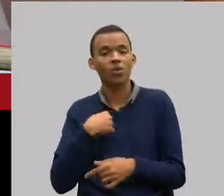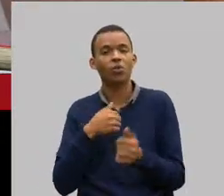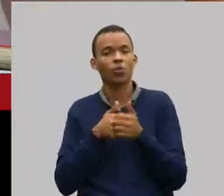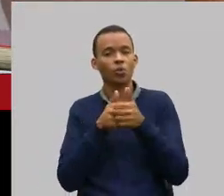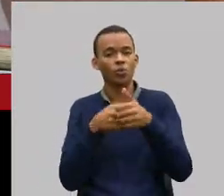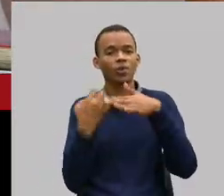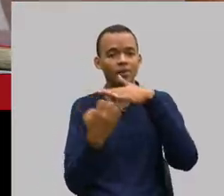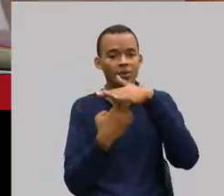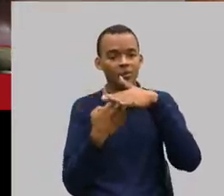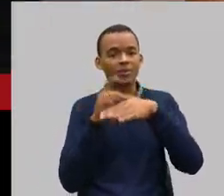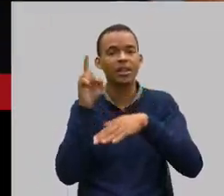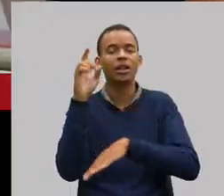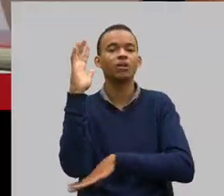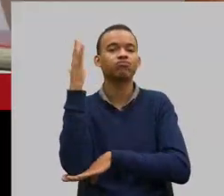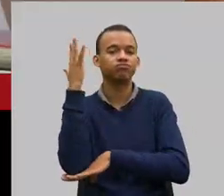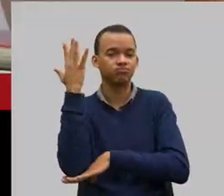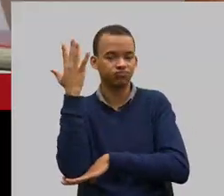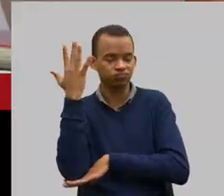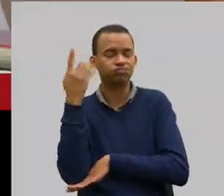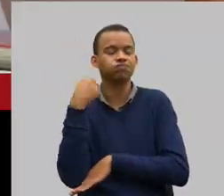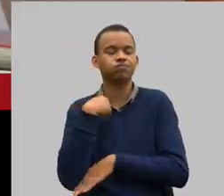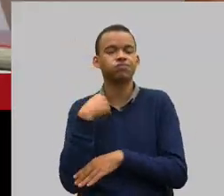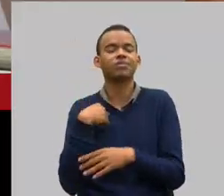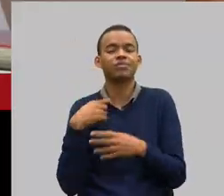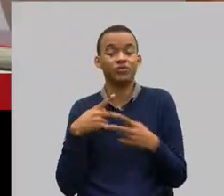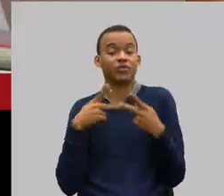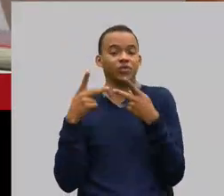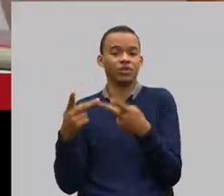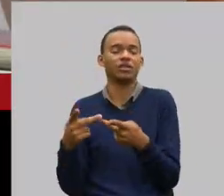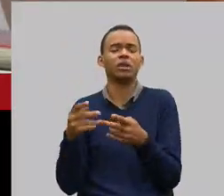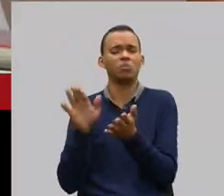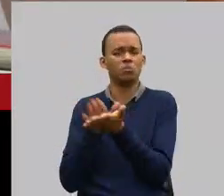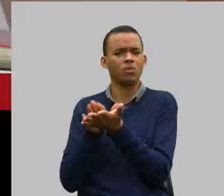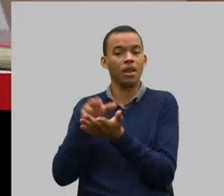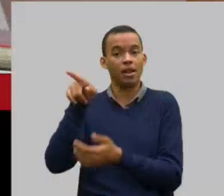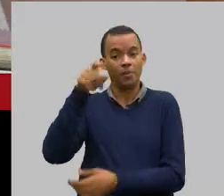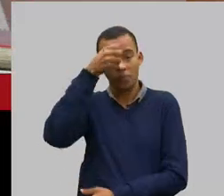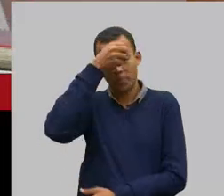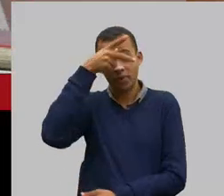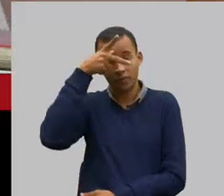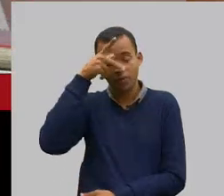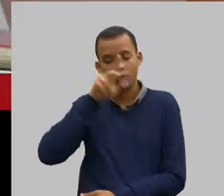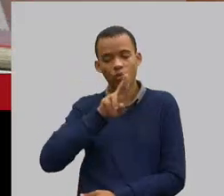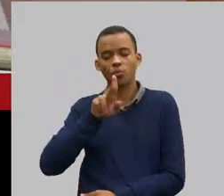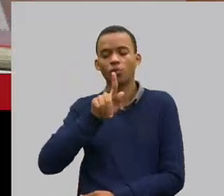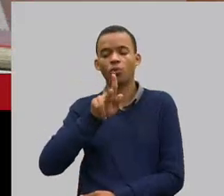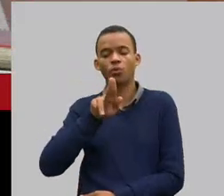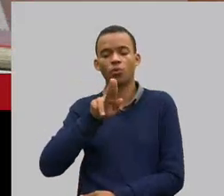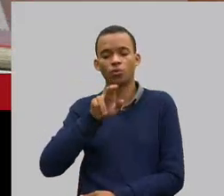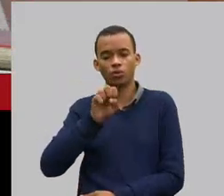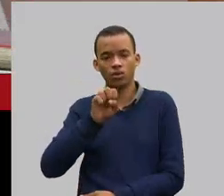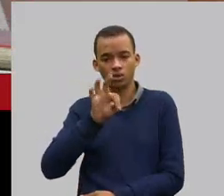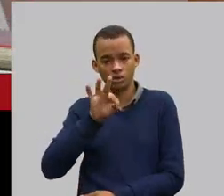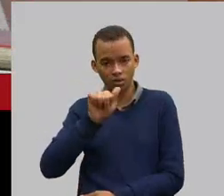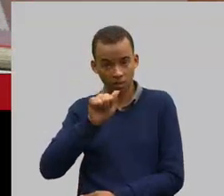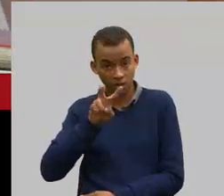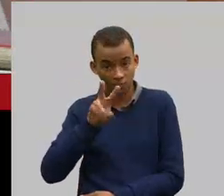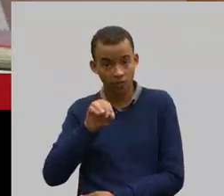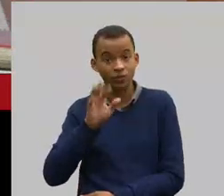Ipatinga aonde até parabeniza aqui o prefeito Gustavo que lá já são